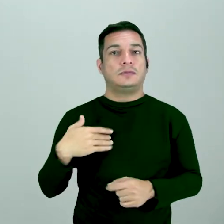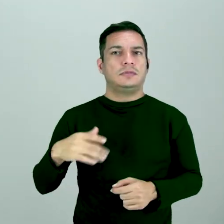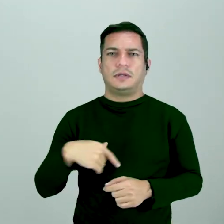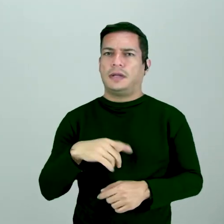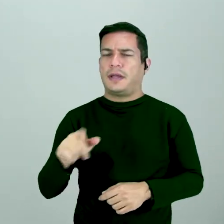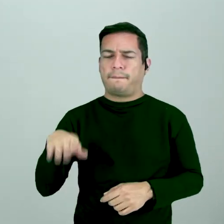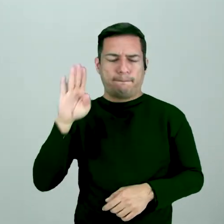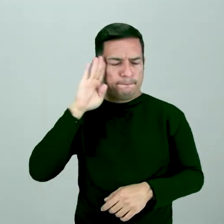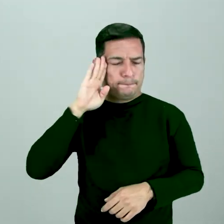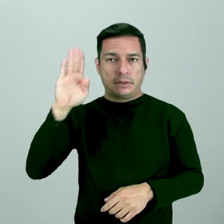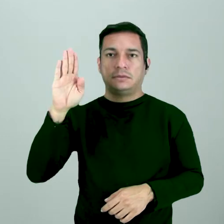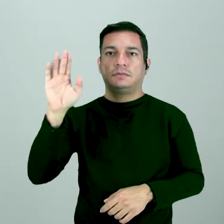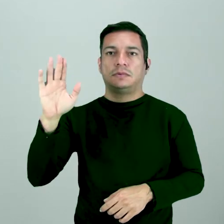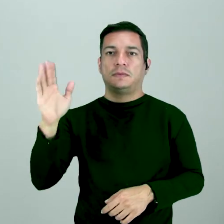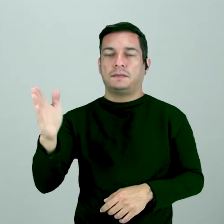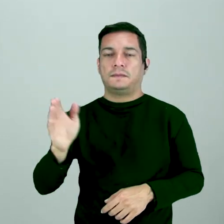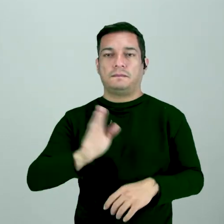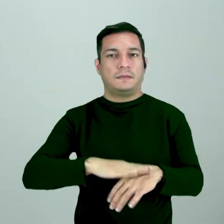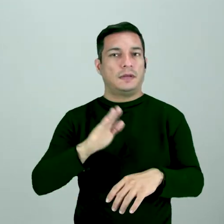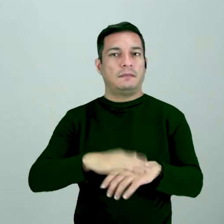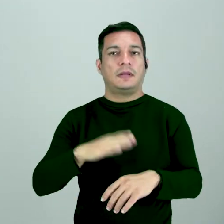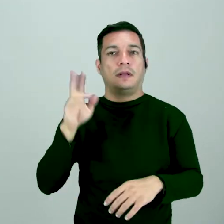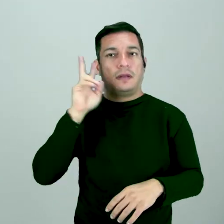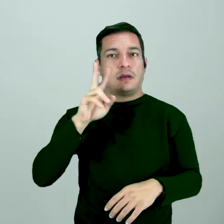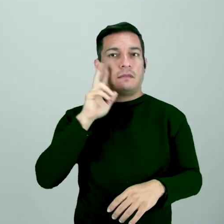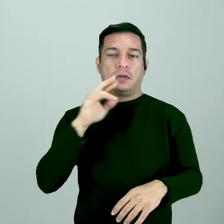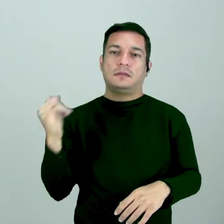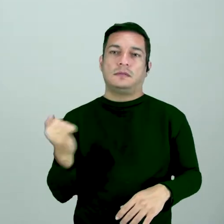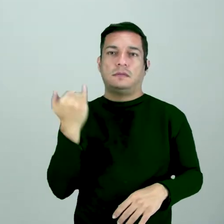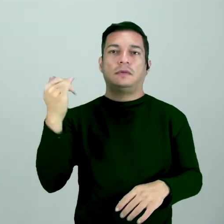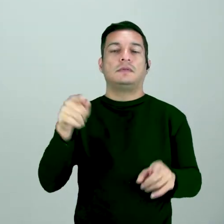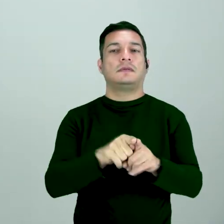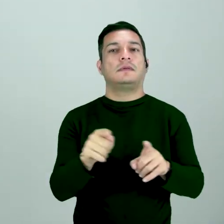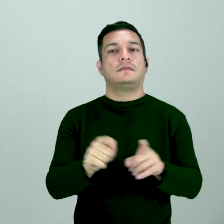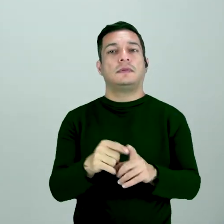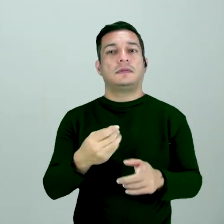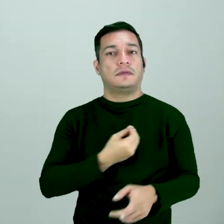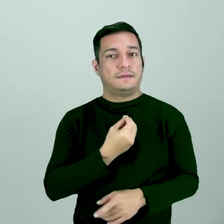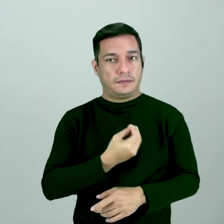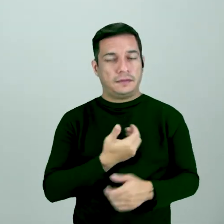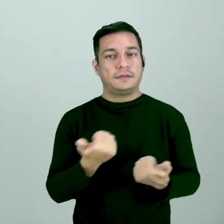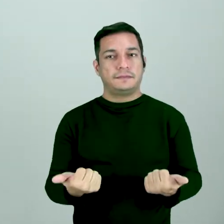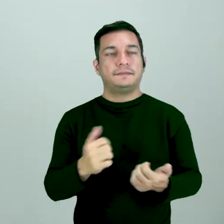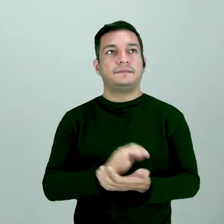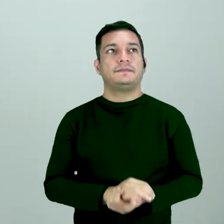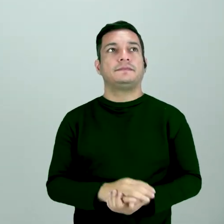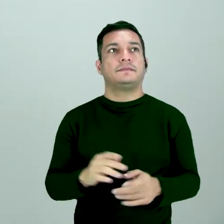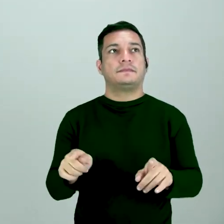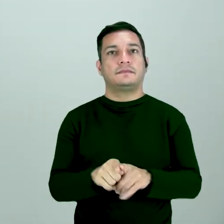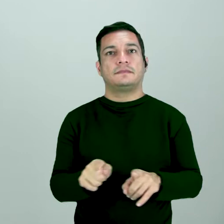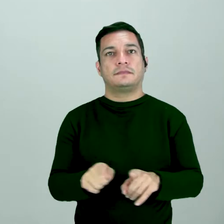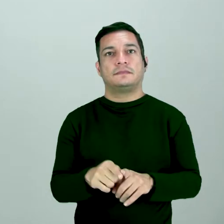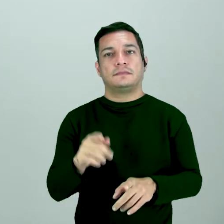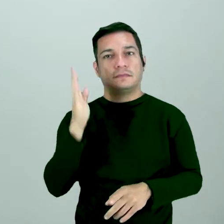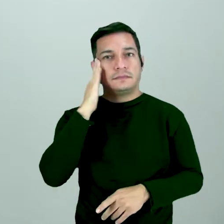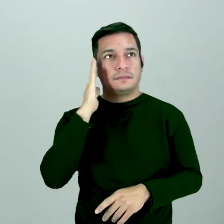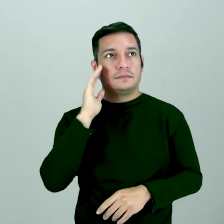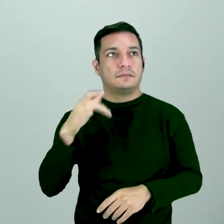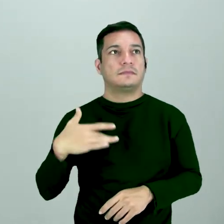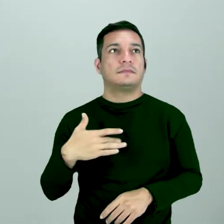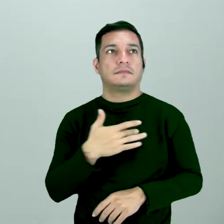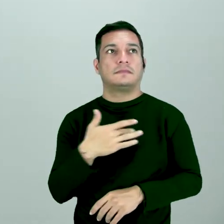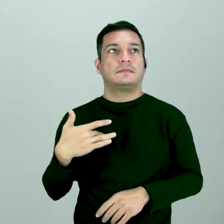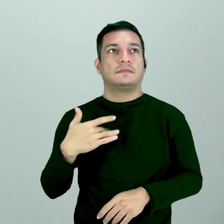é o item a ser muito mais lembrado, né, na nossa rotina, na nossa vida, tá? Além disso, além de saber que a saúde